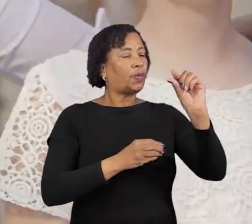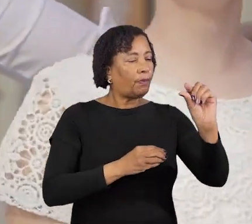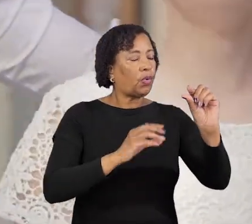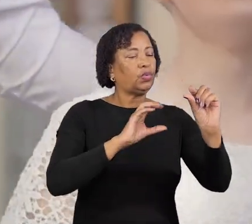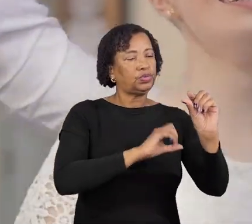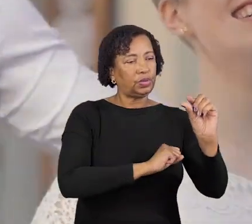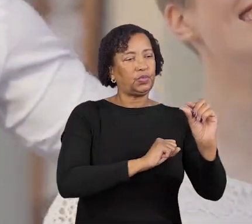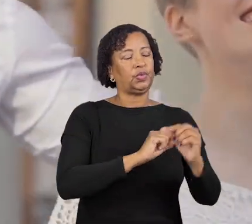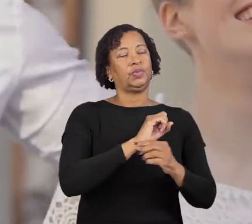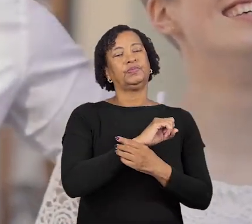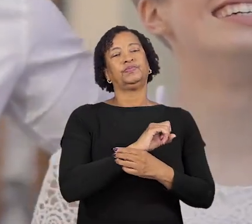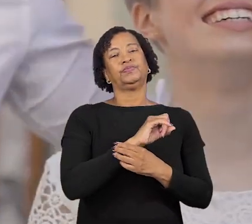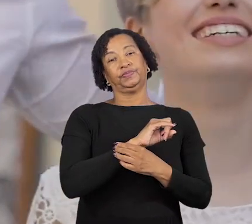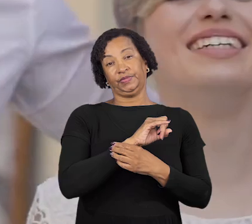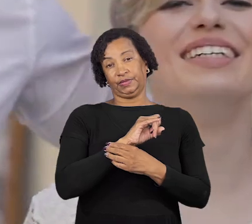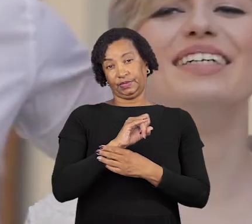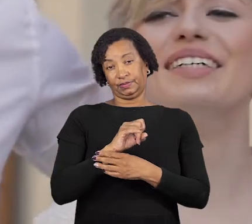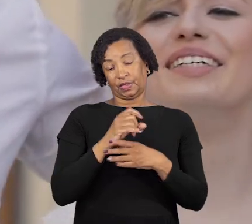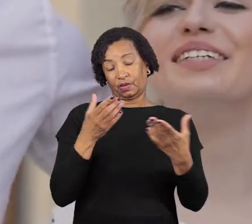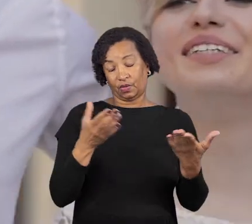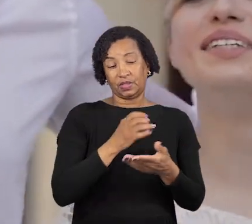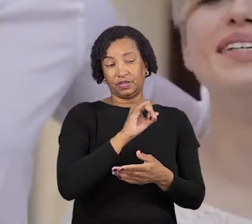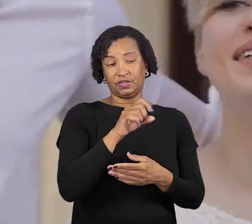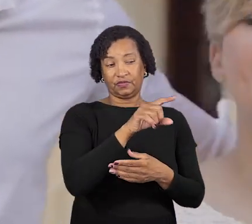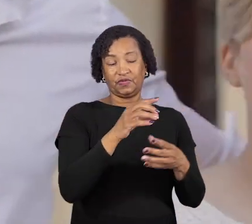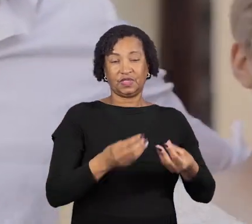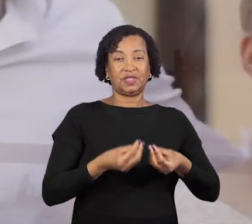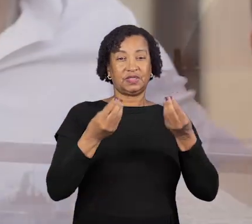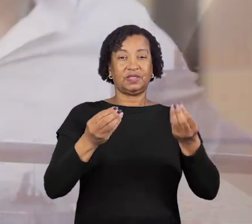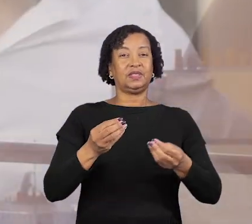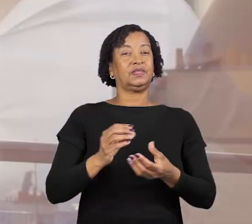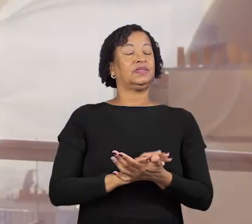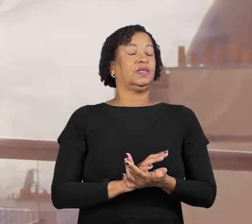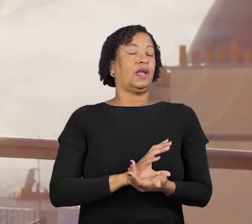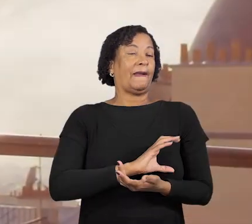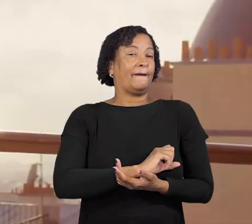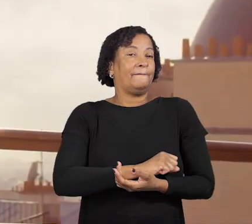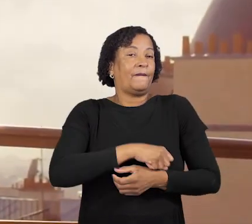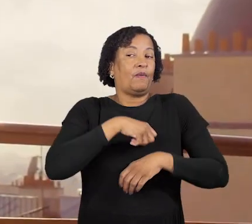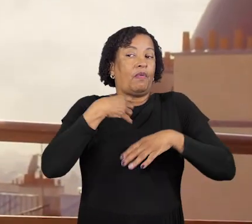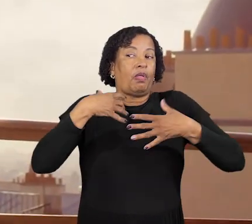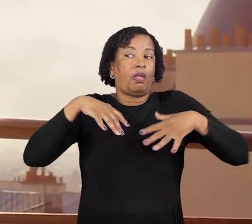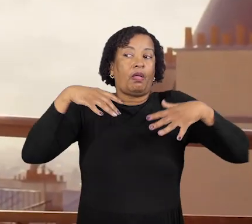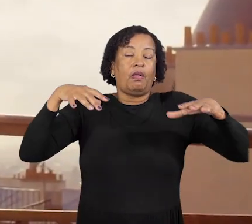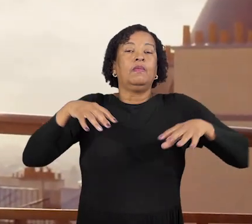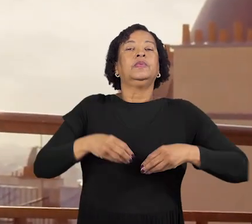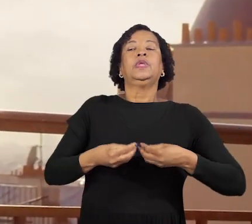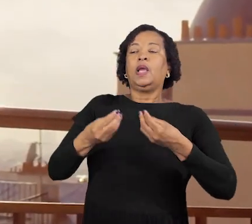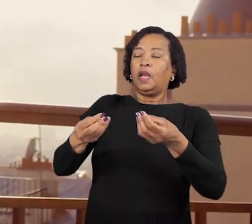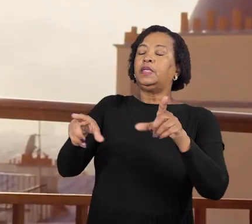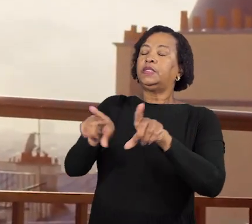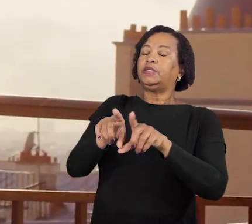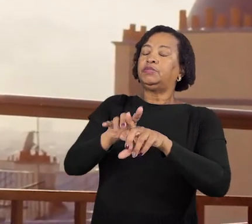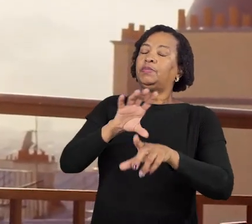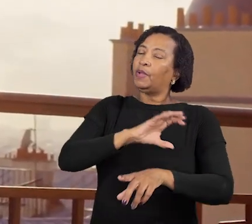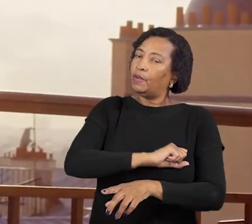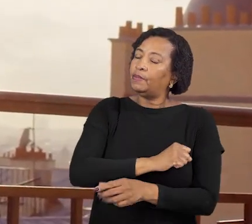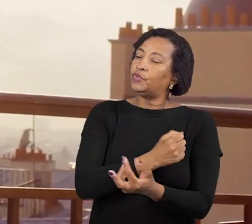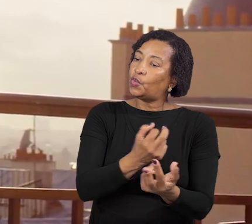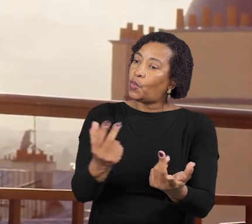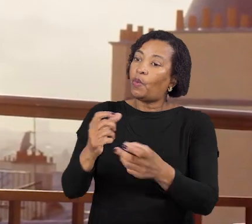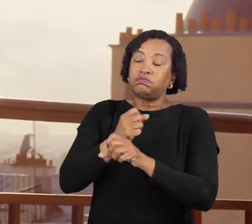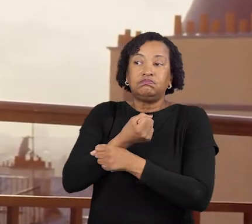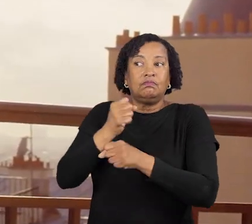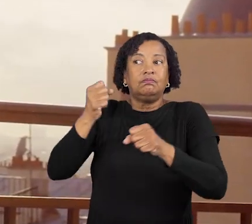você só um pouquinho de amor também. Agora, se você der um caminhão de amor, elas darão a você amor aos